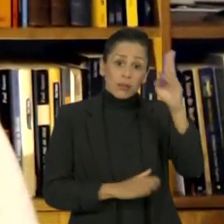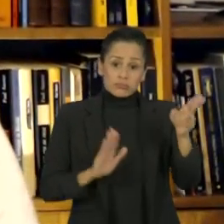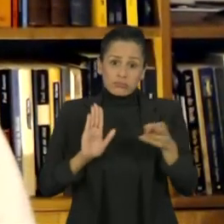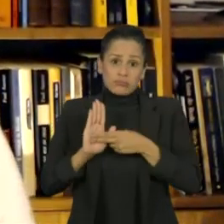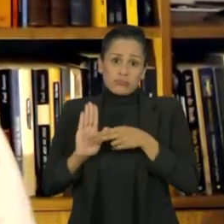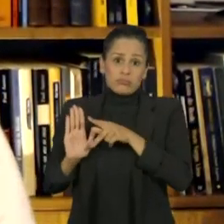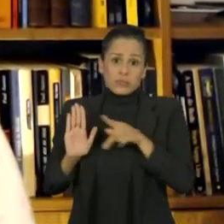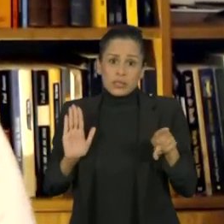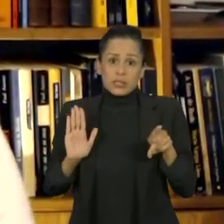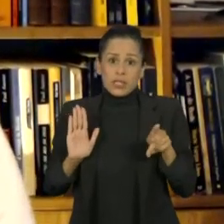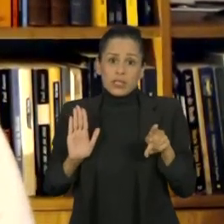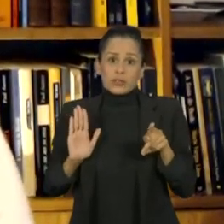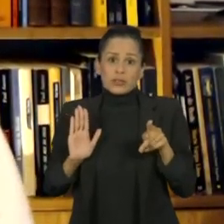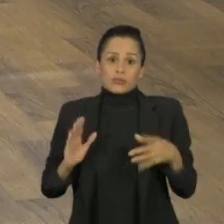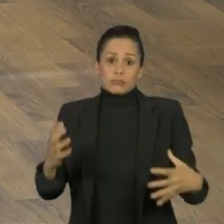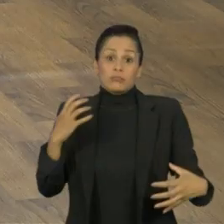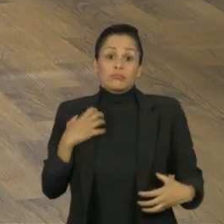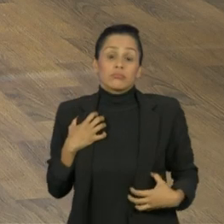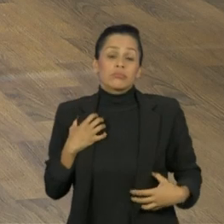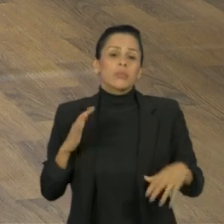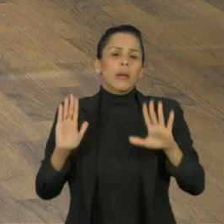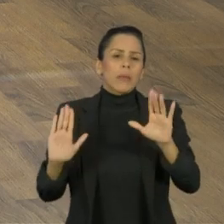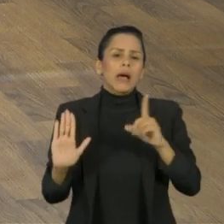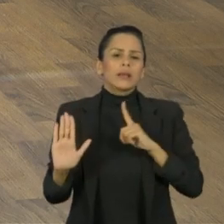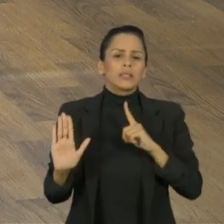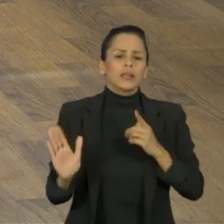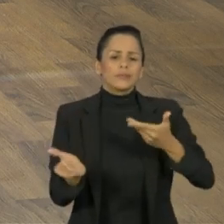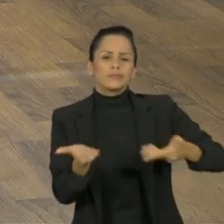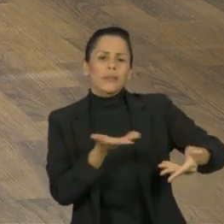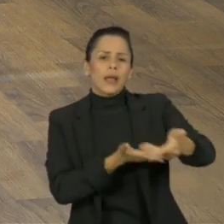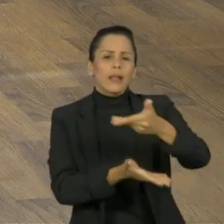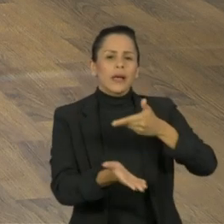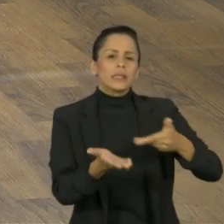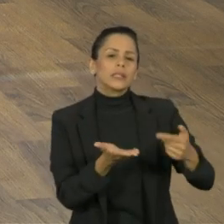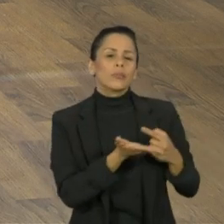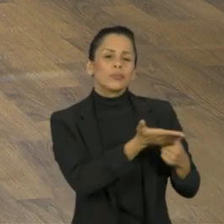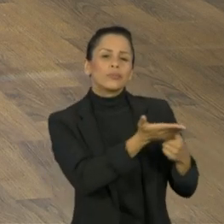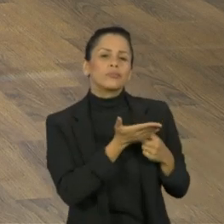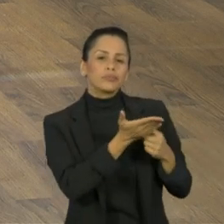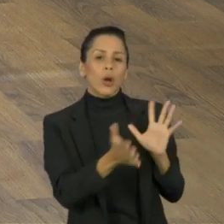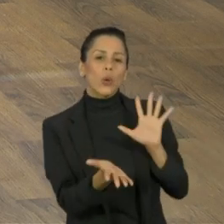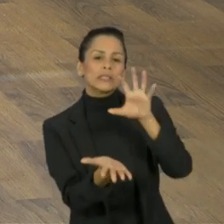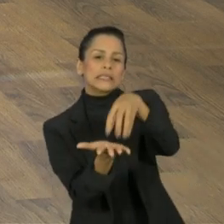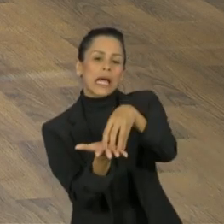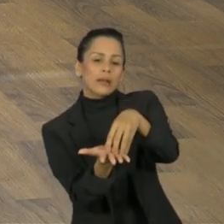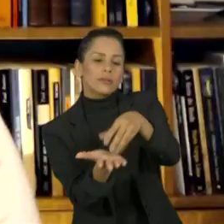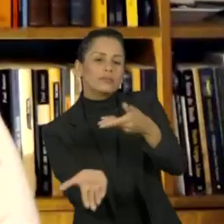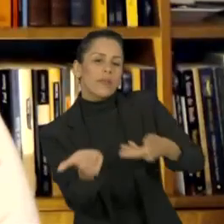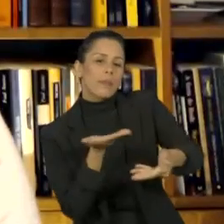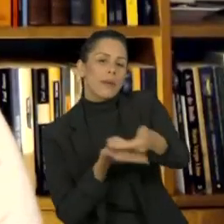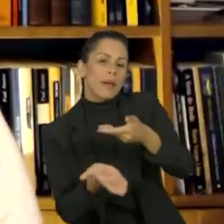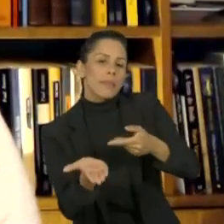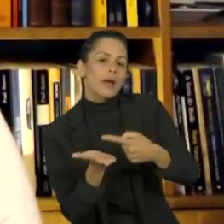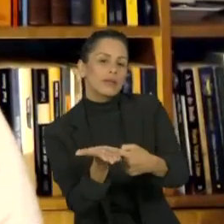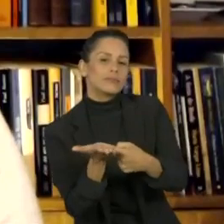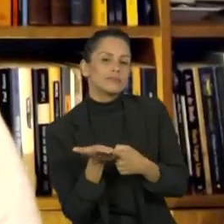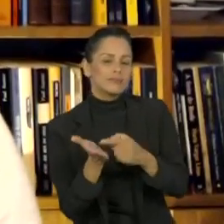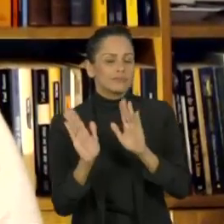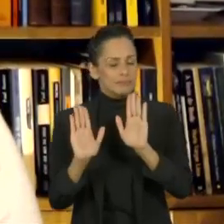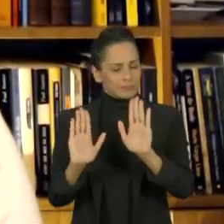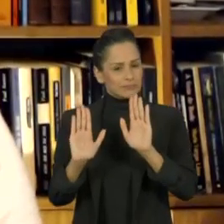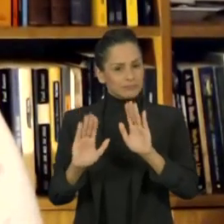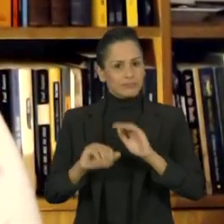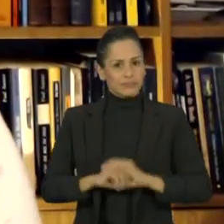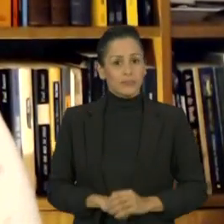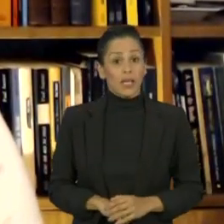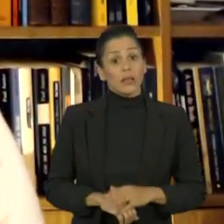mas agora migrou para uma relação mais próxima com o chamado centrão. Do ponto de vista geral, e não para